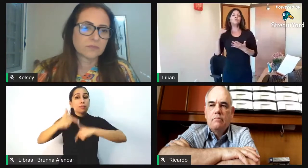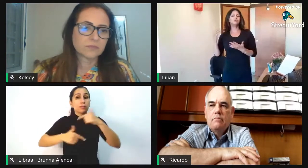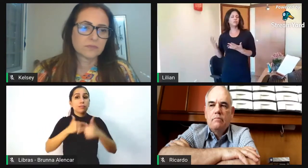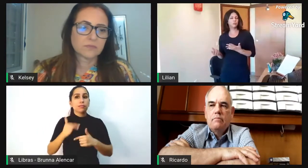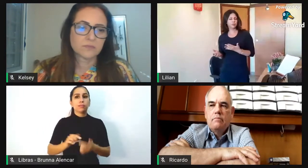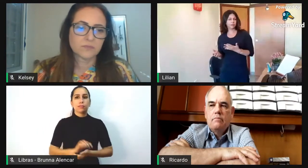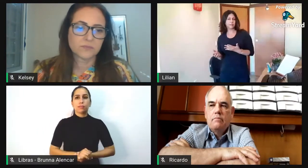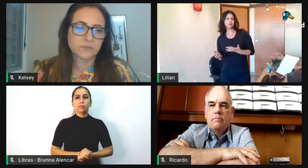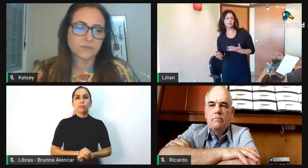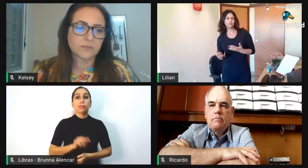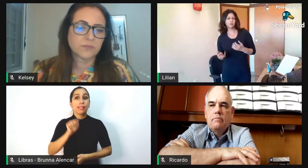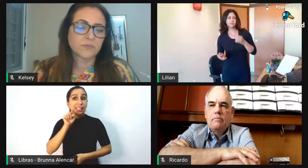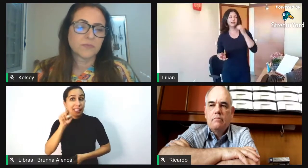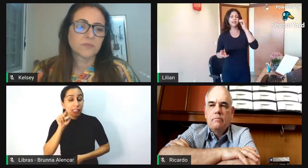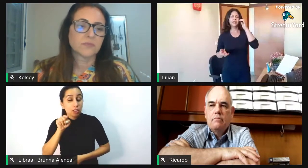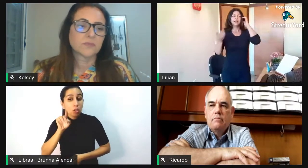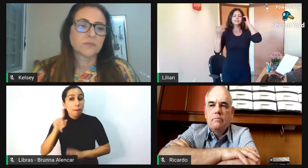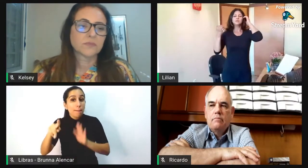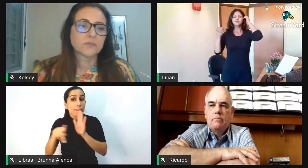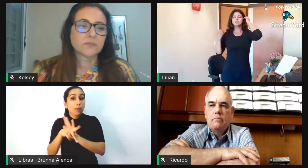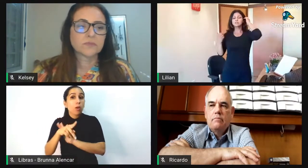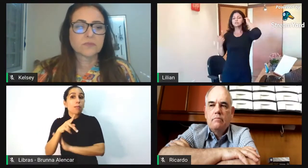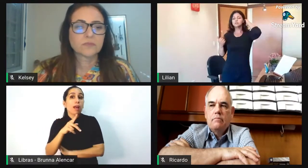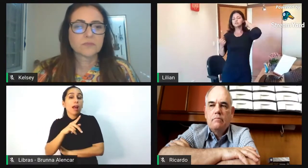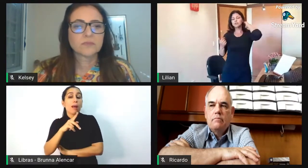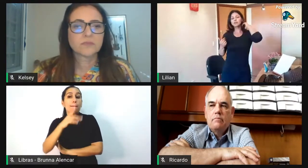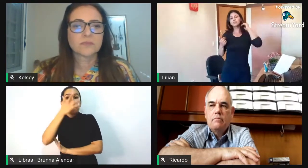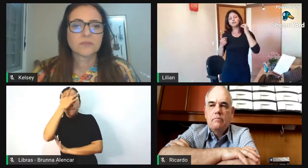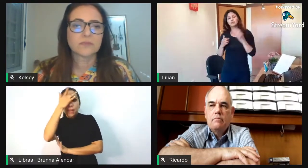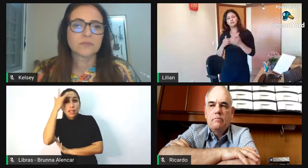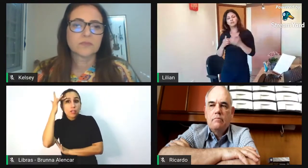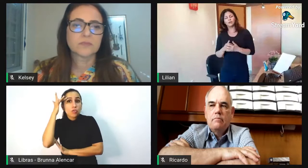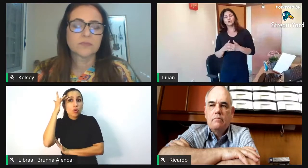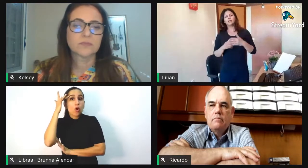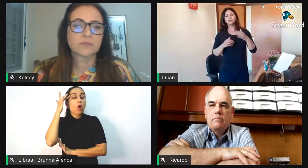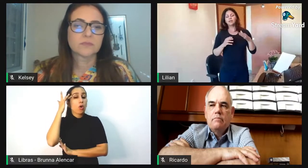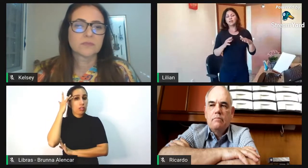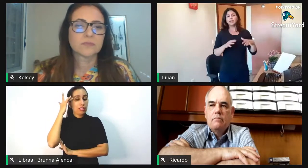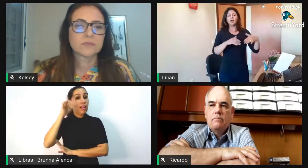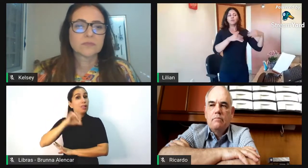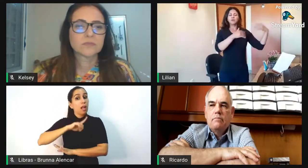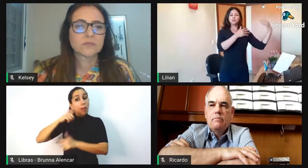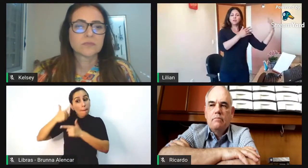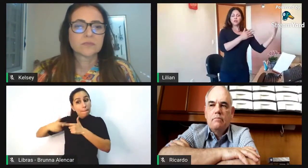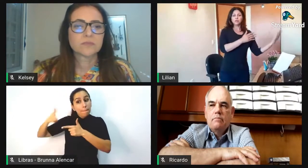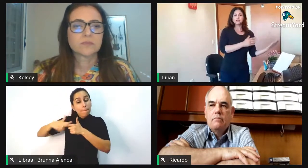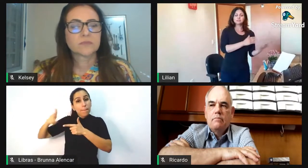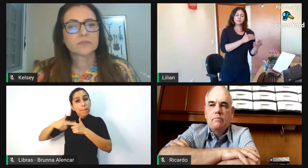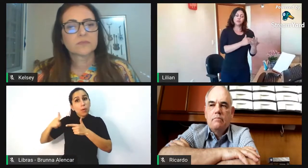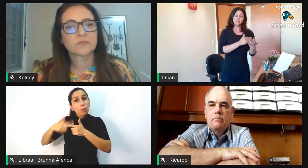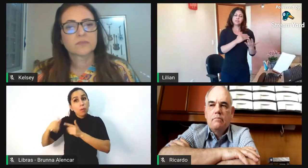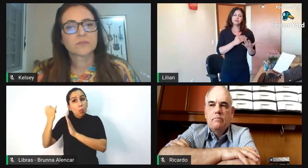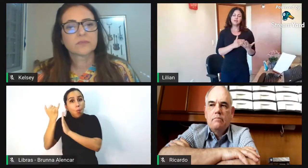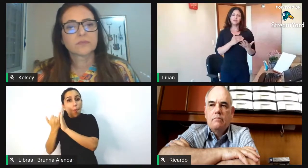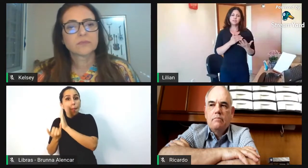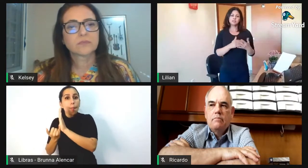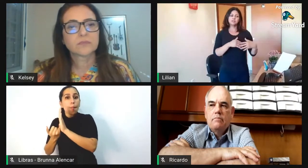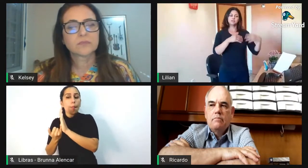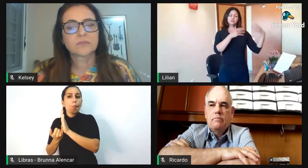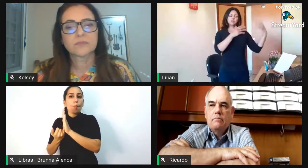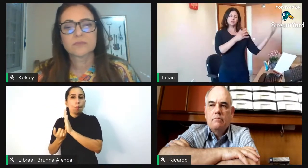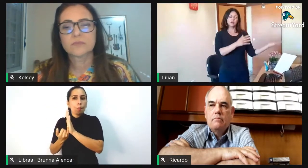têm algum problema. Esse é um exercício de prevenção, né? Porque para eu